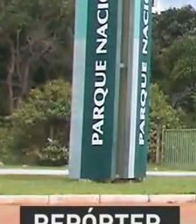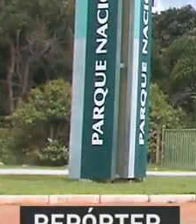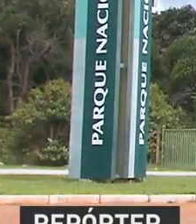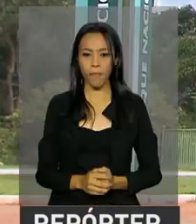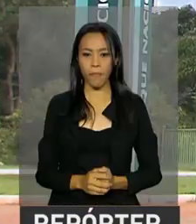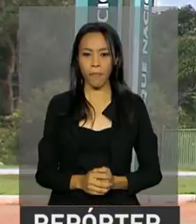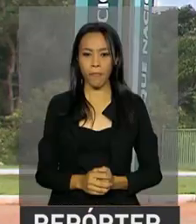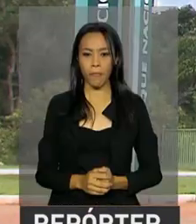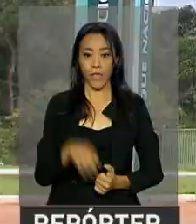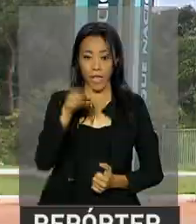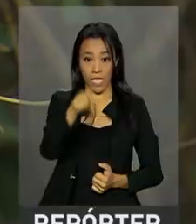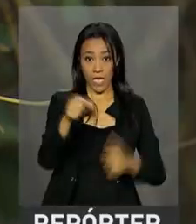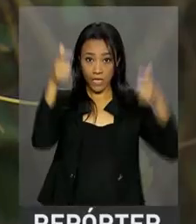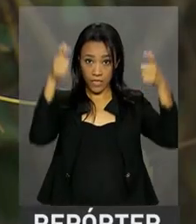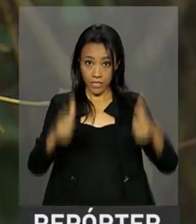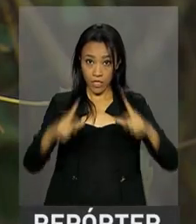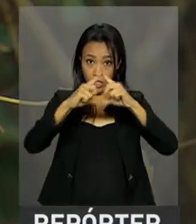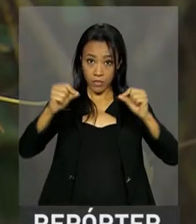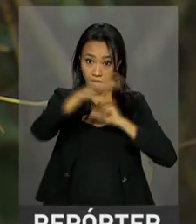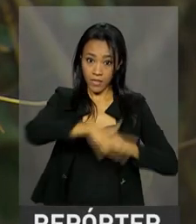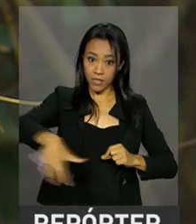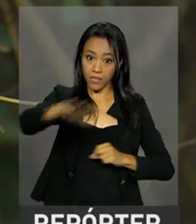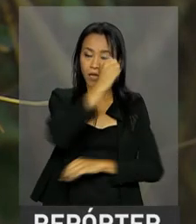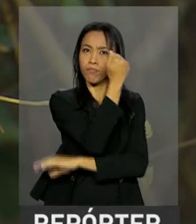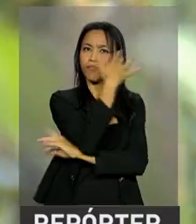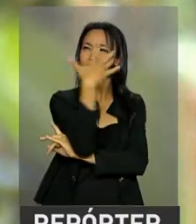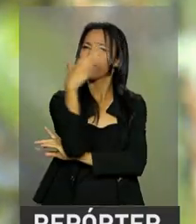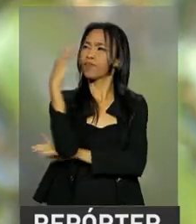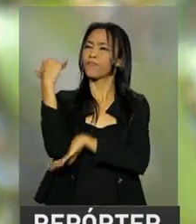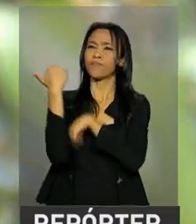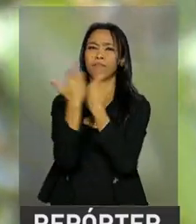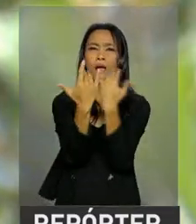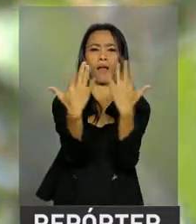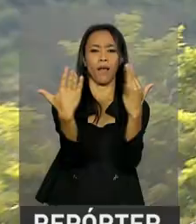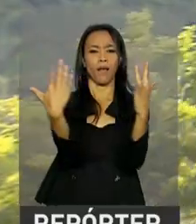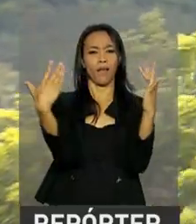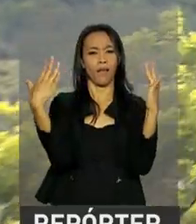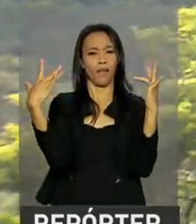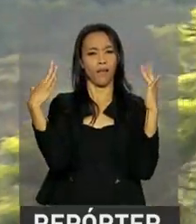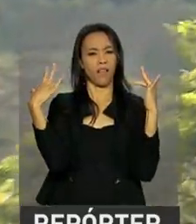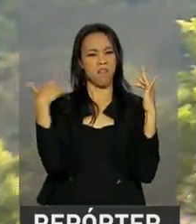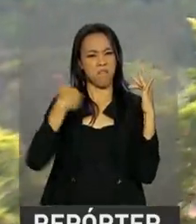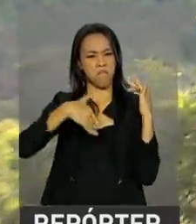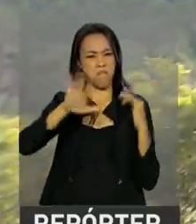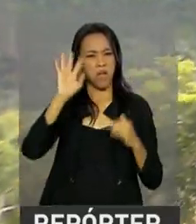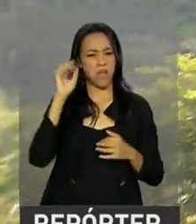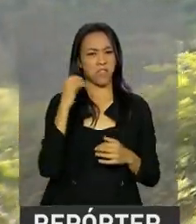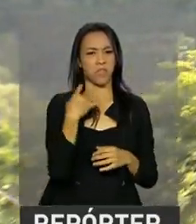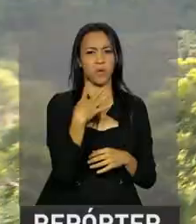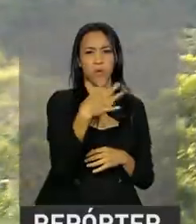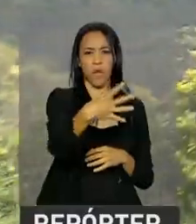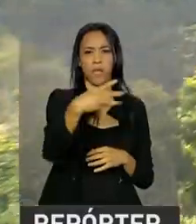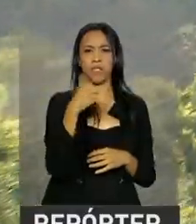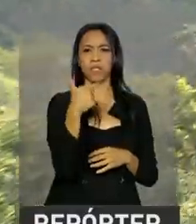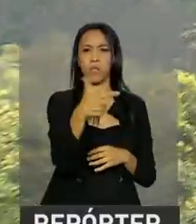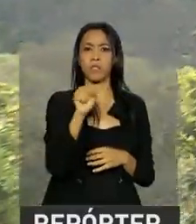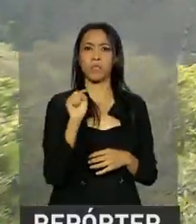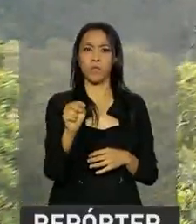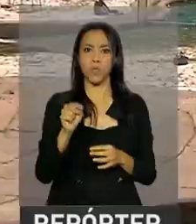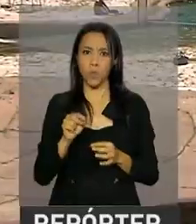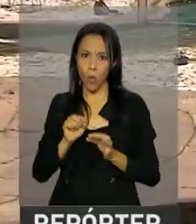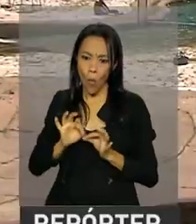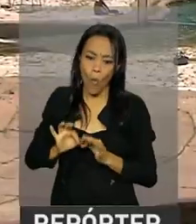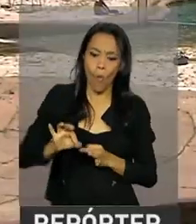Parque Nacional de Brasília é uma unidade de proteção integral à natureza com mais de 42 mil hectares de